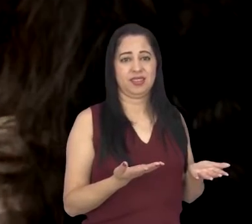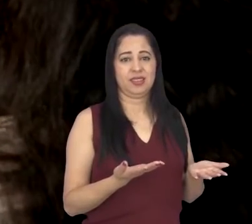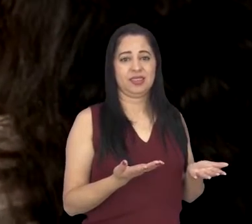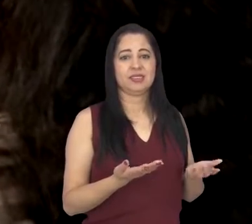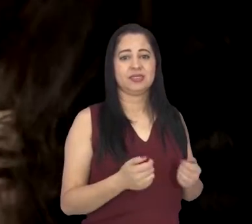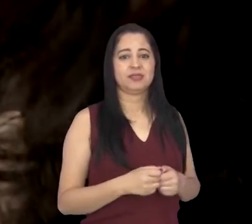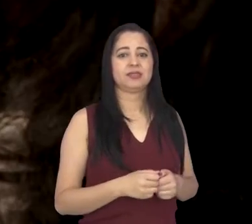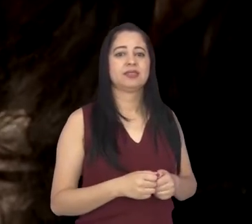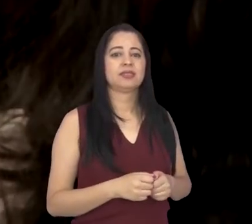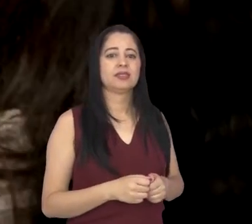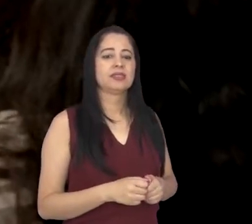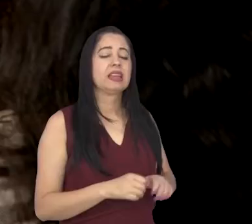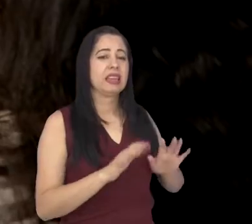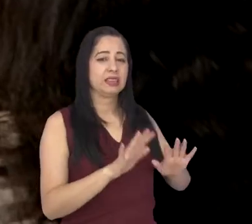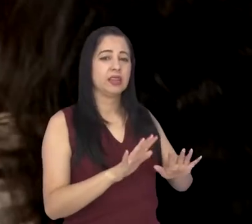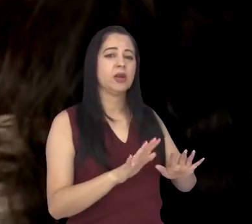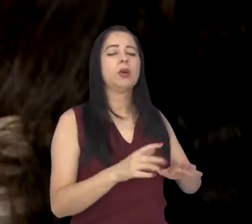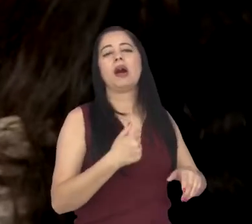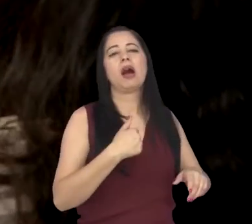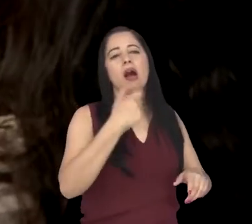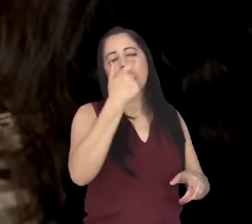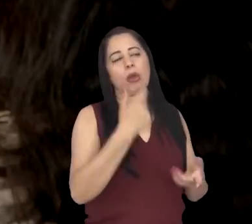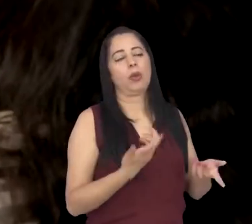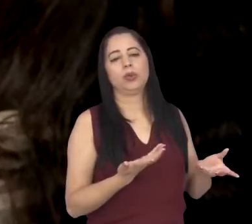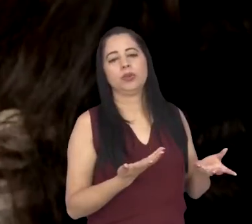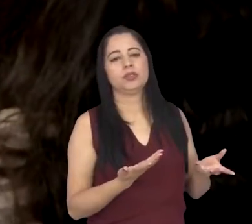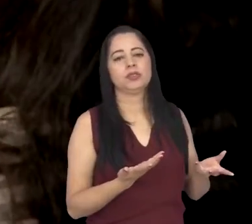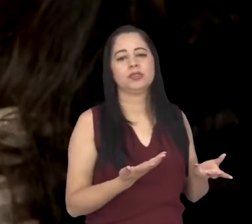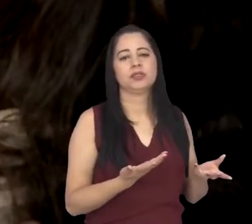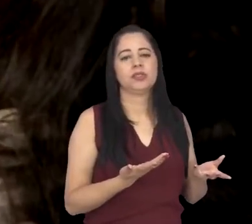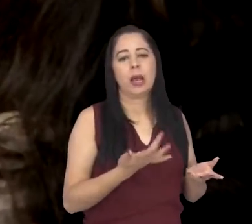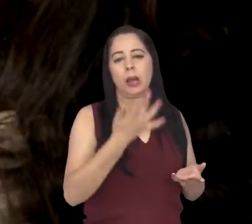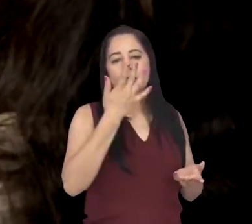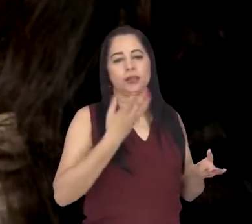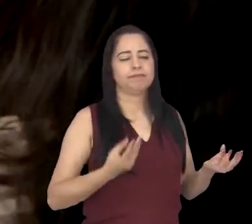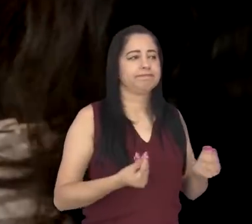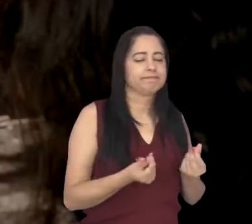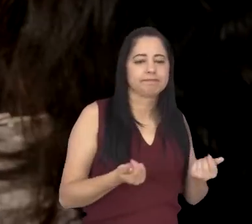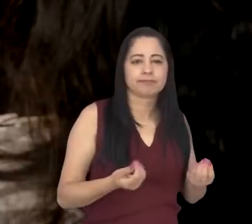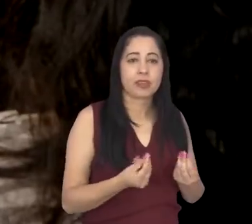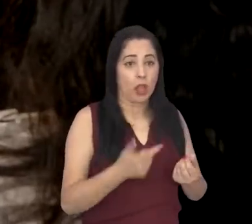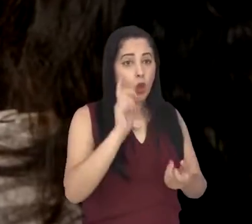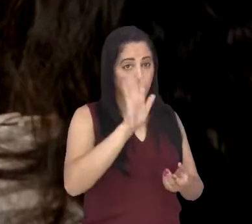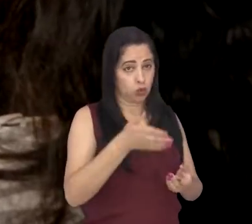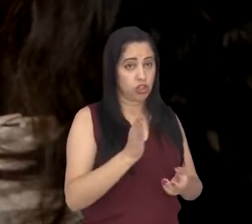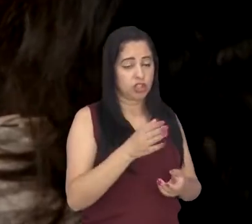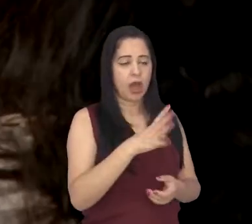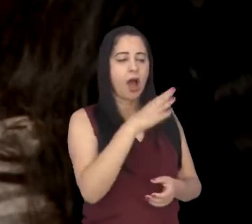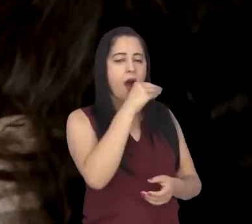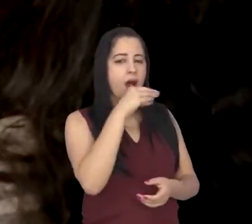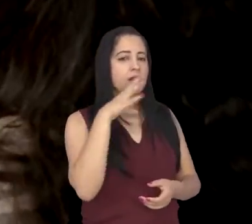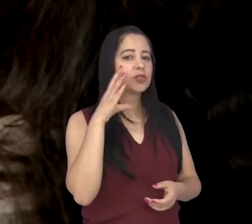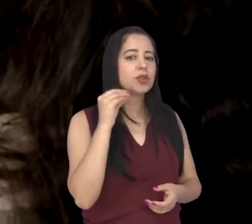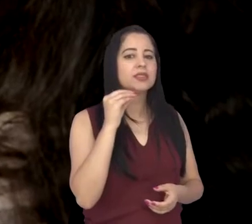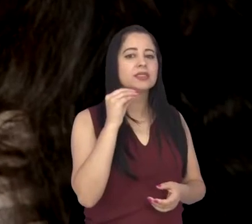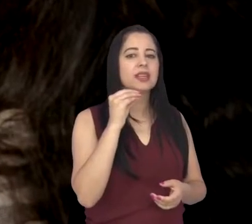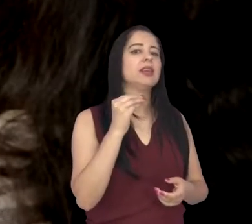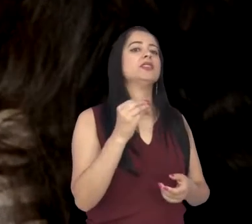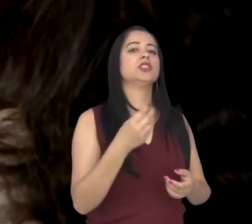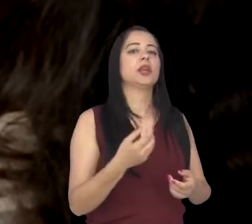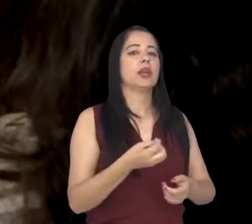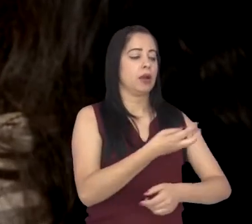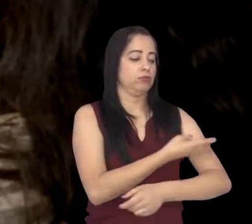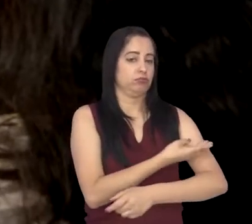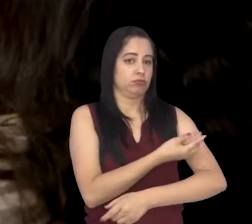eu adorava, já começava, aí eu já estava com, sei lá, já era adolescente para, né? Eu era segundo